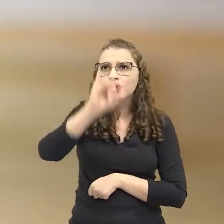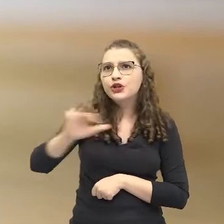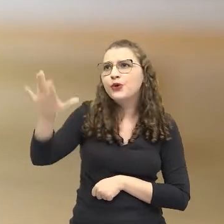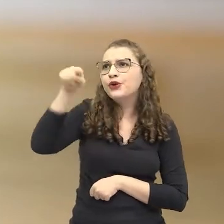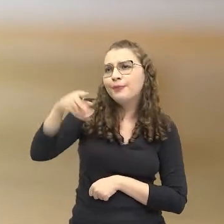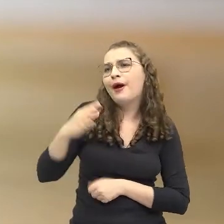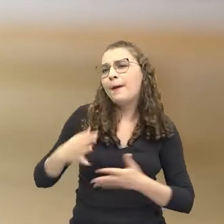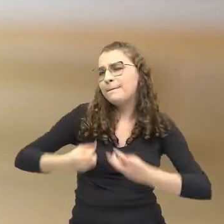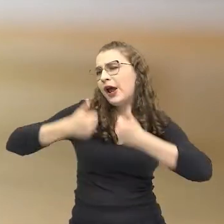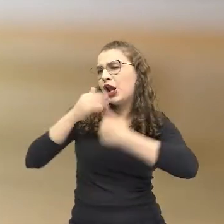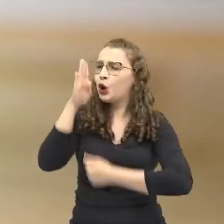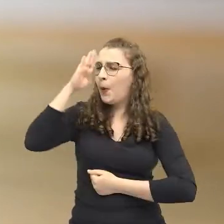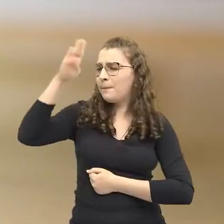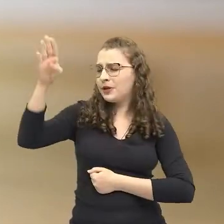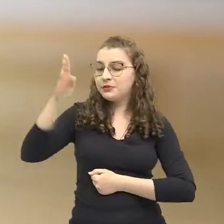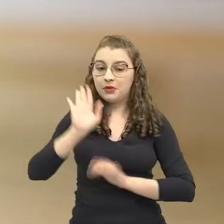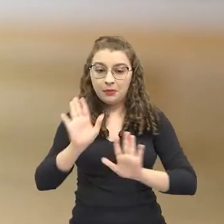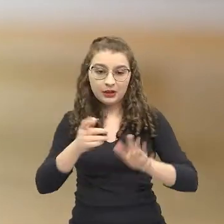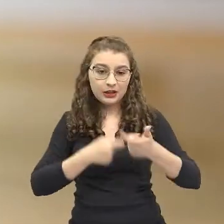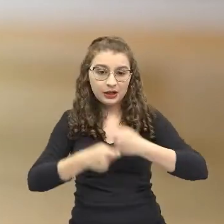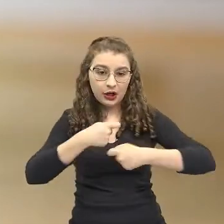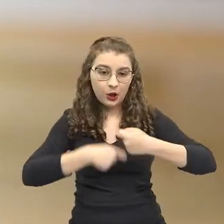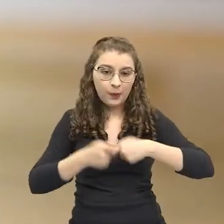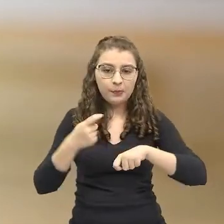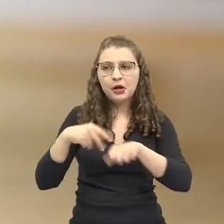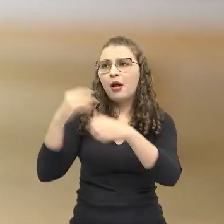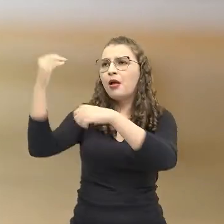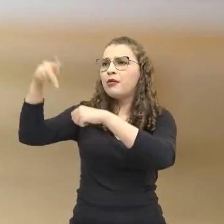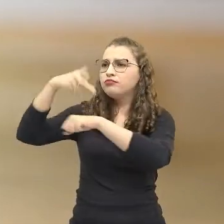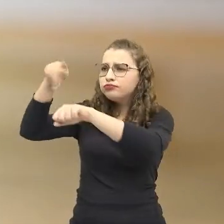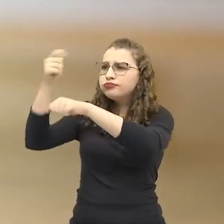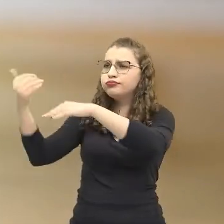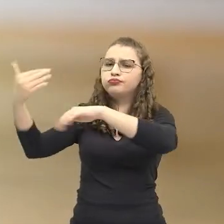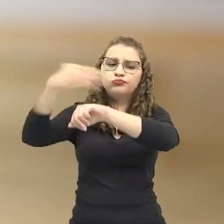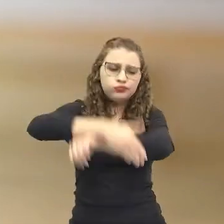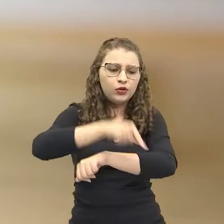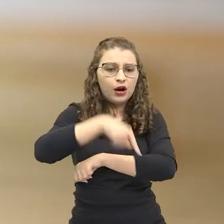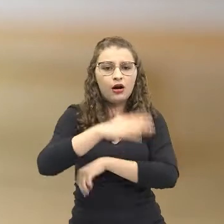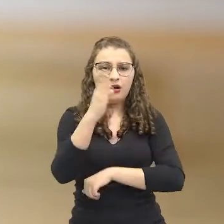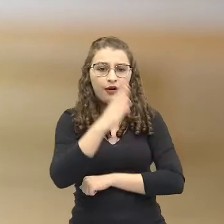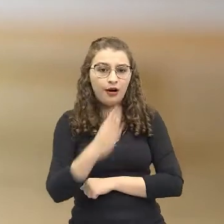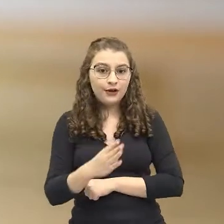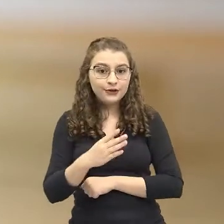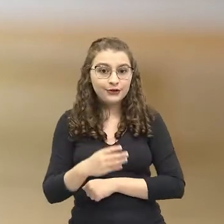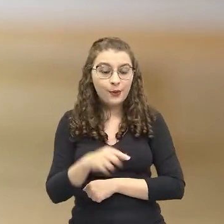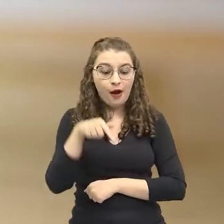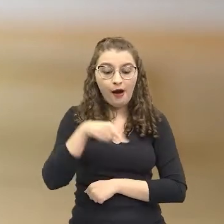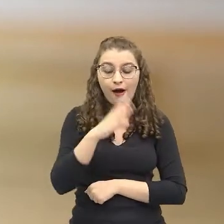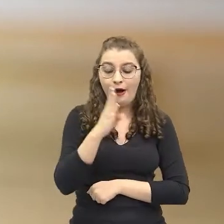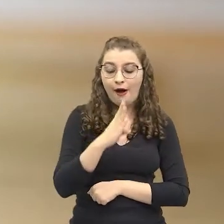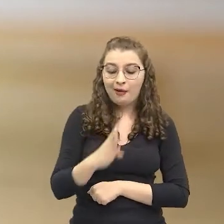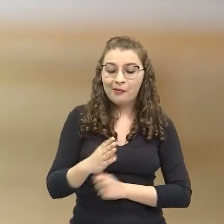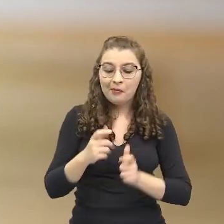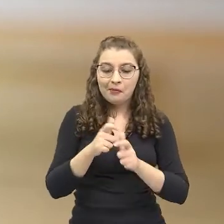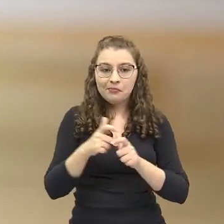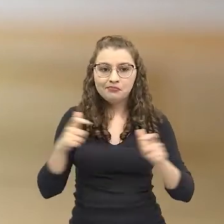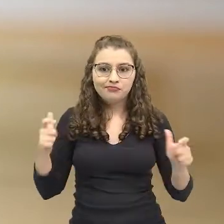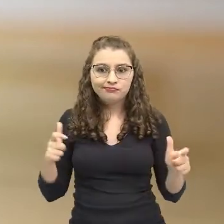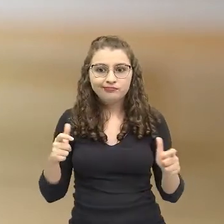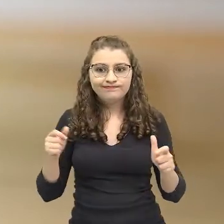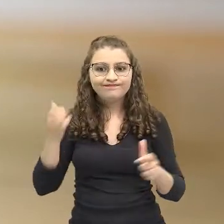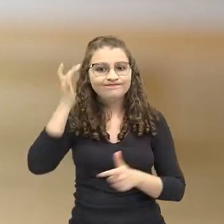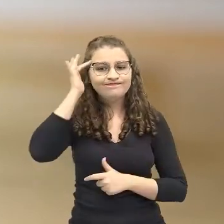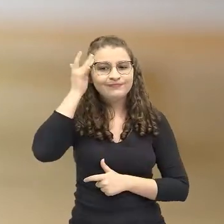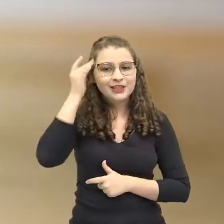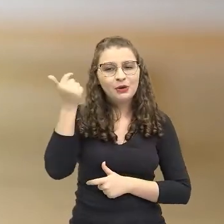efervescência cultural, econômica, de pessoas chegando de outras partes do mundo, que a gente vai ver o crescimento dessa forma de pensar,